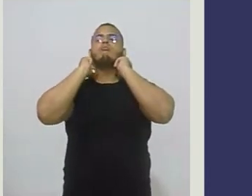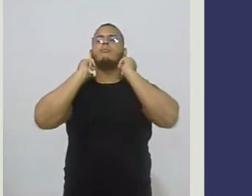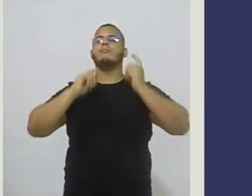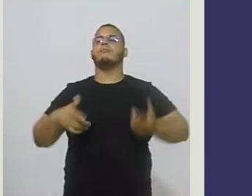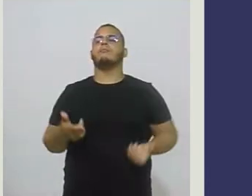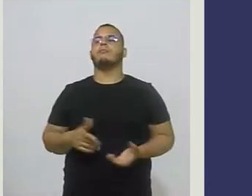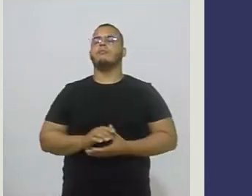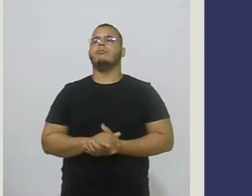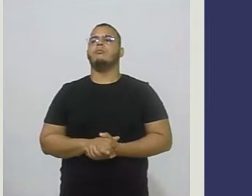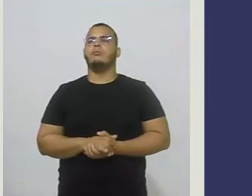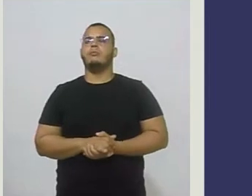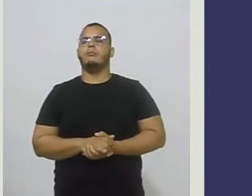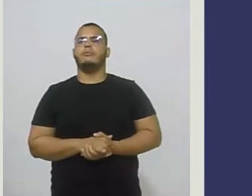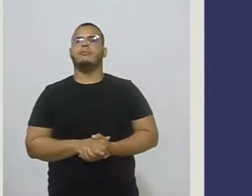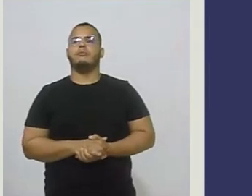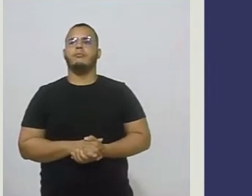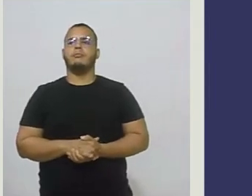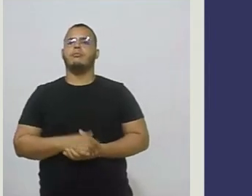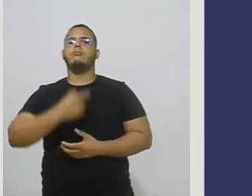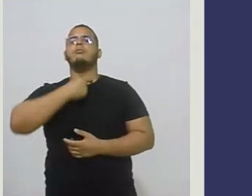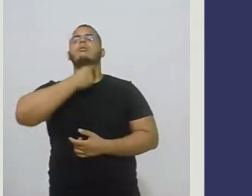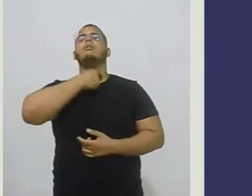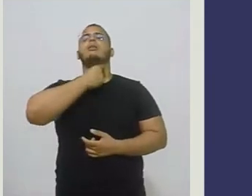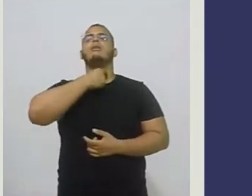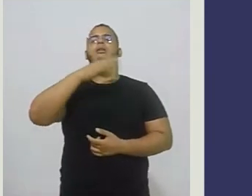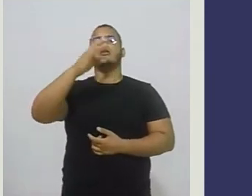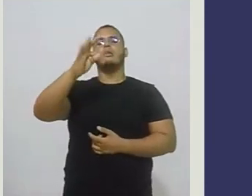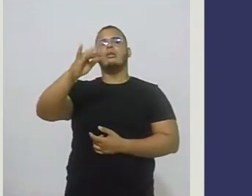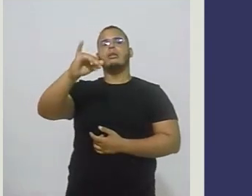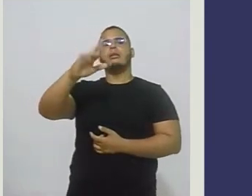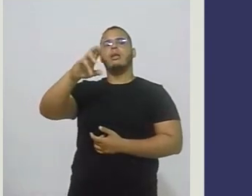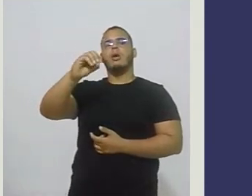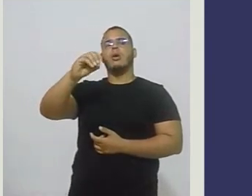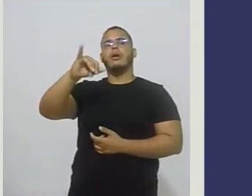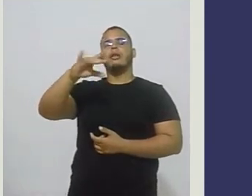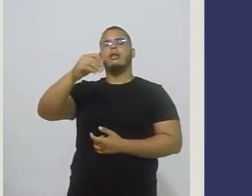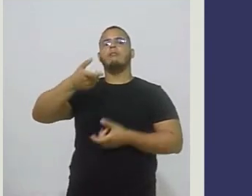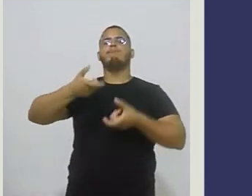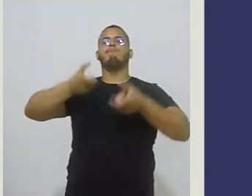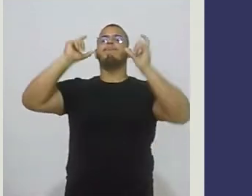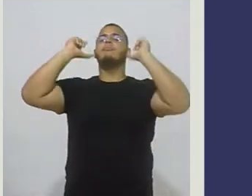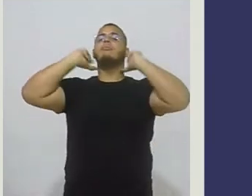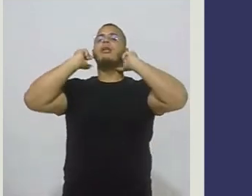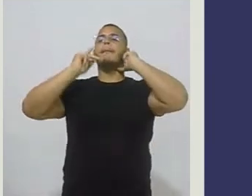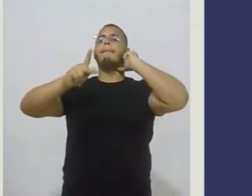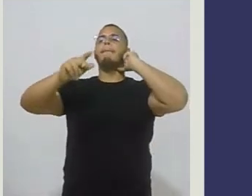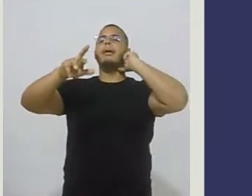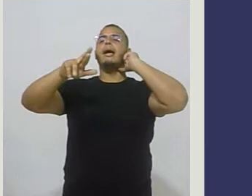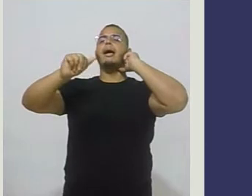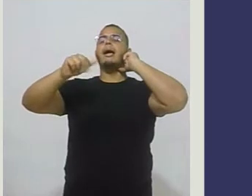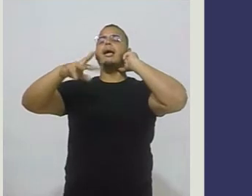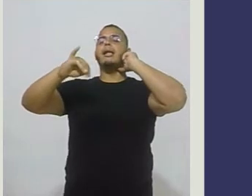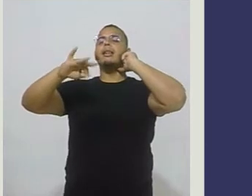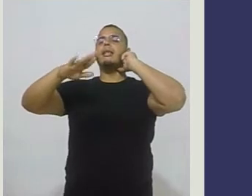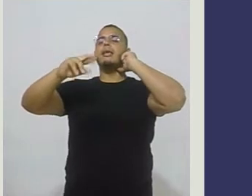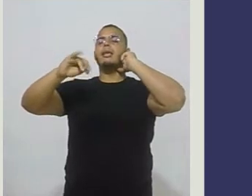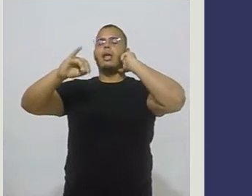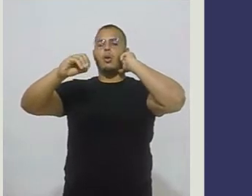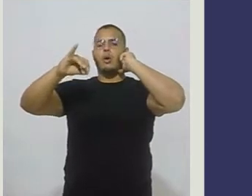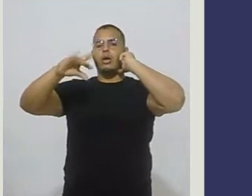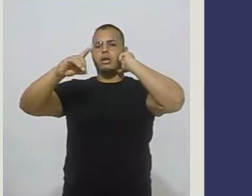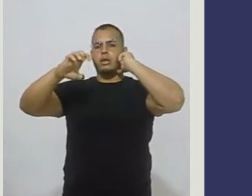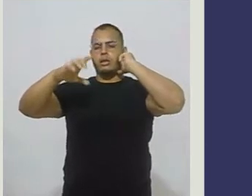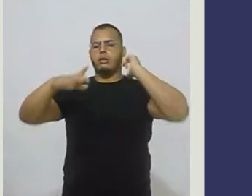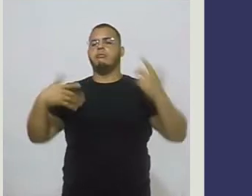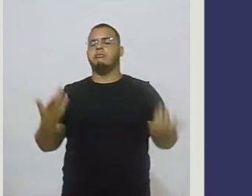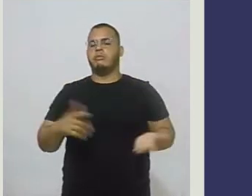de trás da tireoide e secretam o hormônio paratormônio, certo? Chamado de PTH, ok?